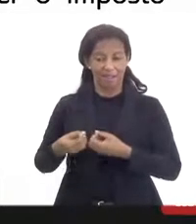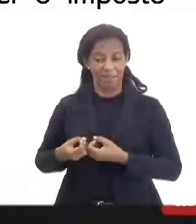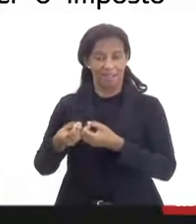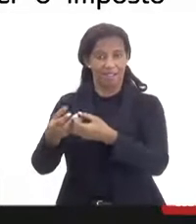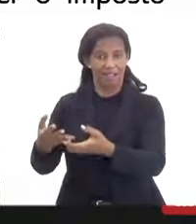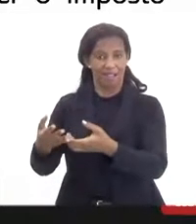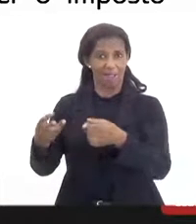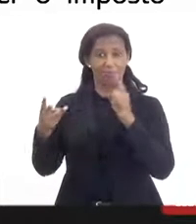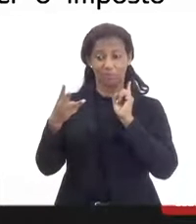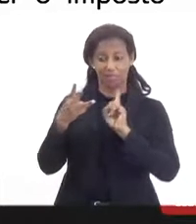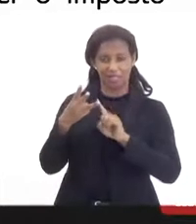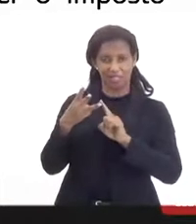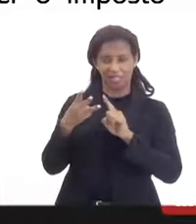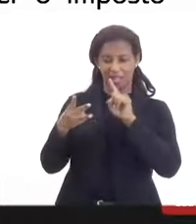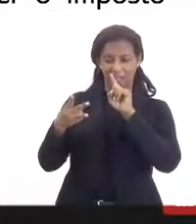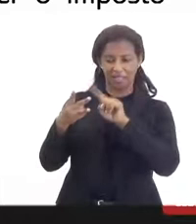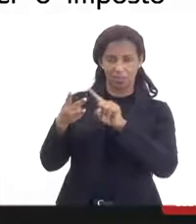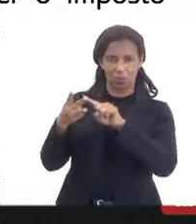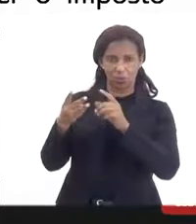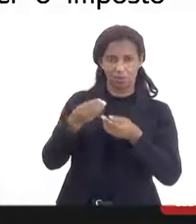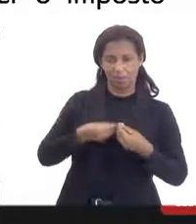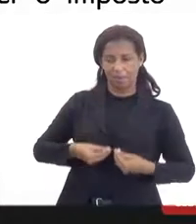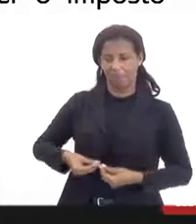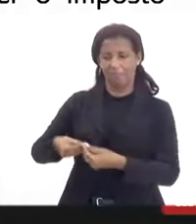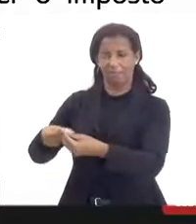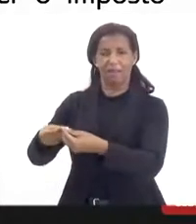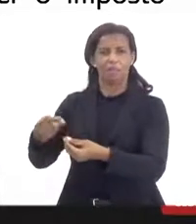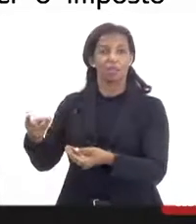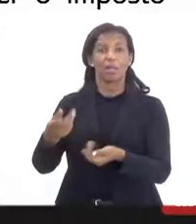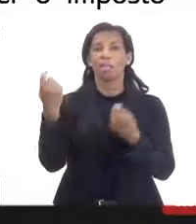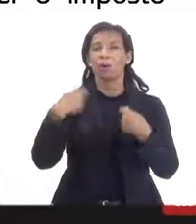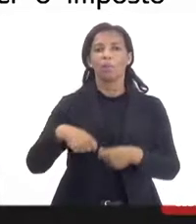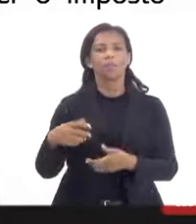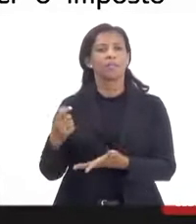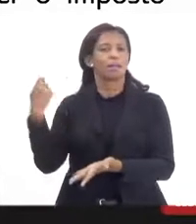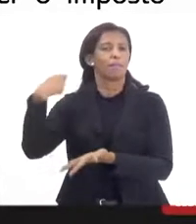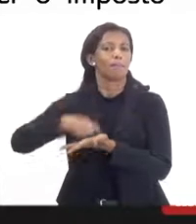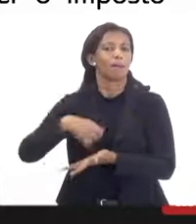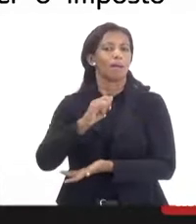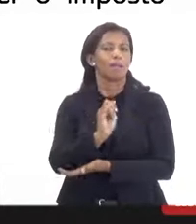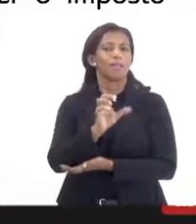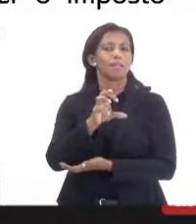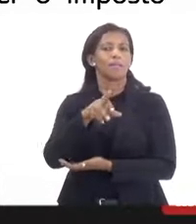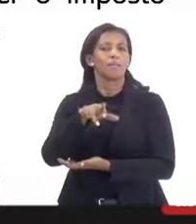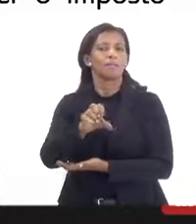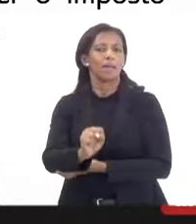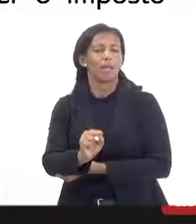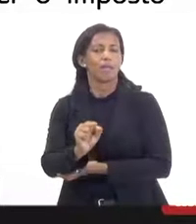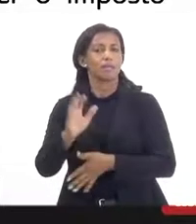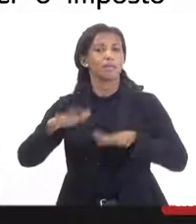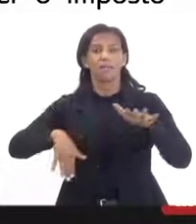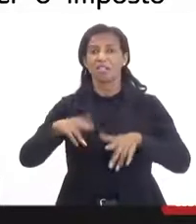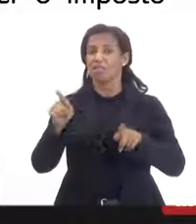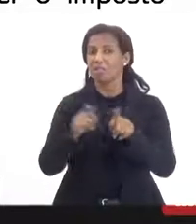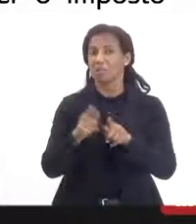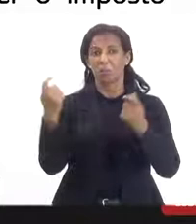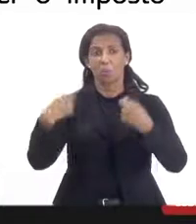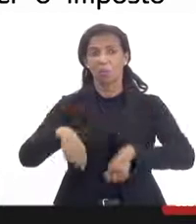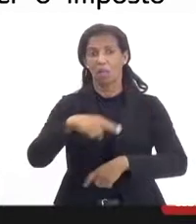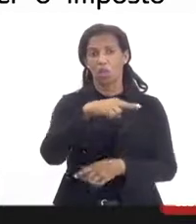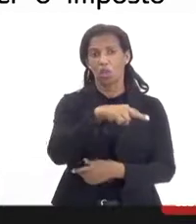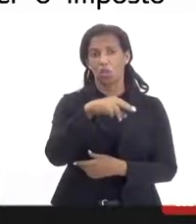para um terceiro sem o recolhimento sem o recolhimento do ICMS e algumas vezes sem emissão de nota